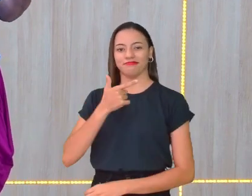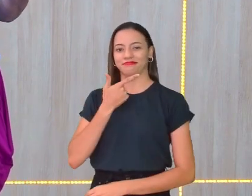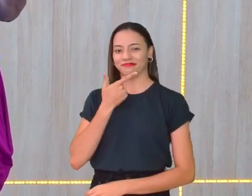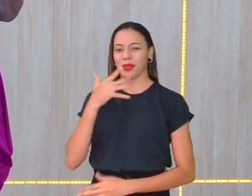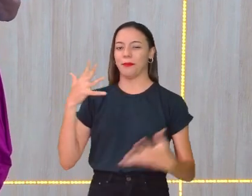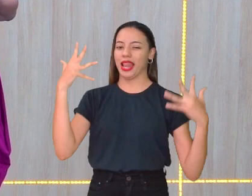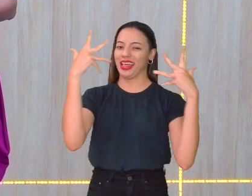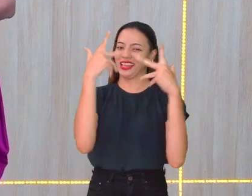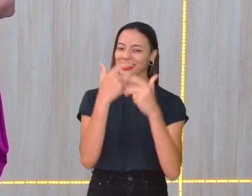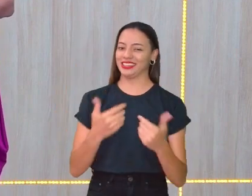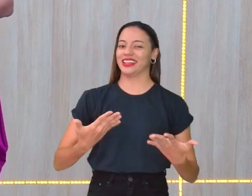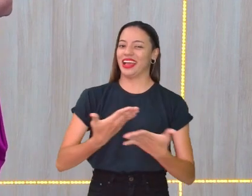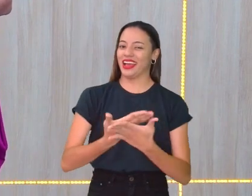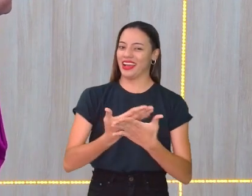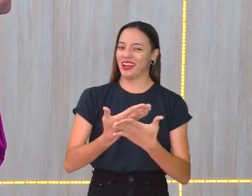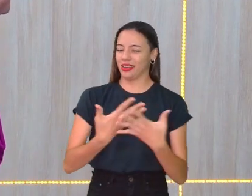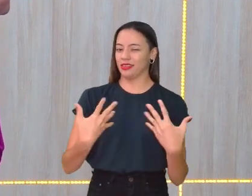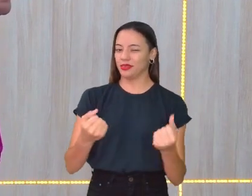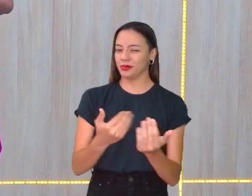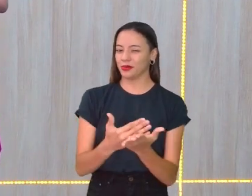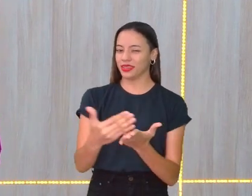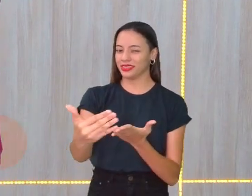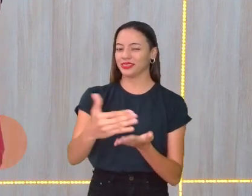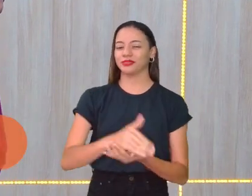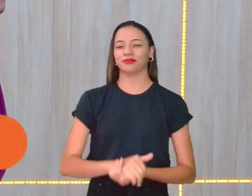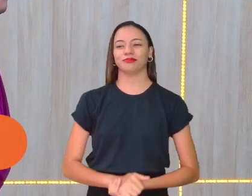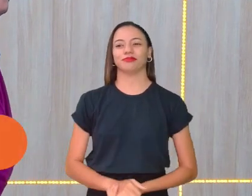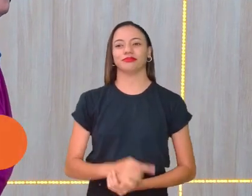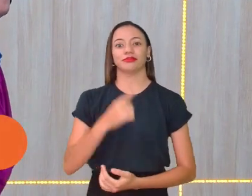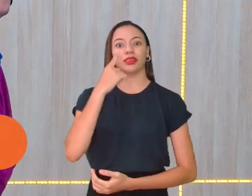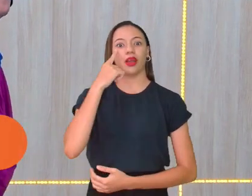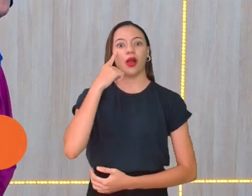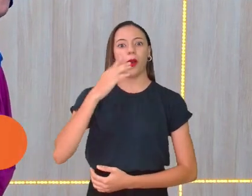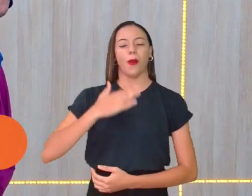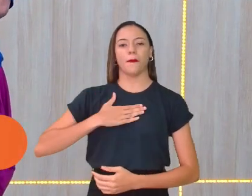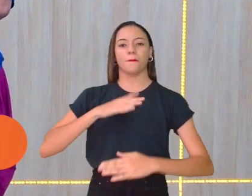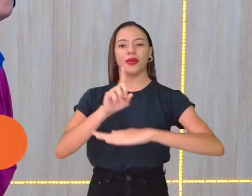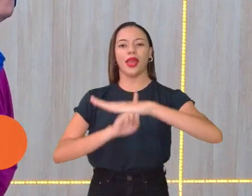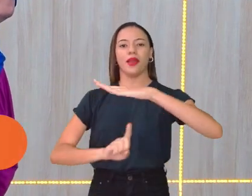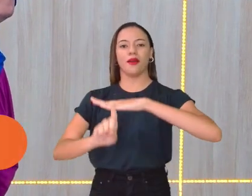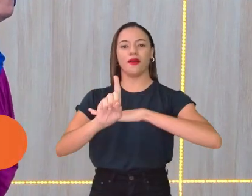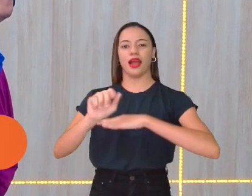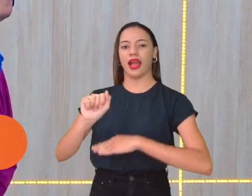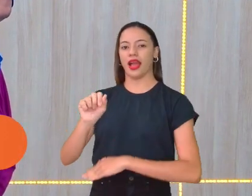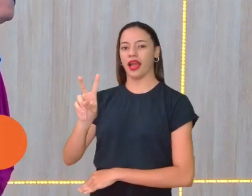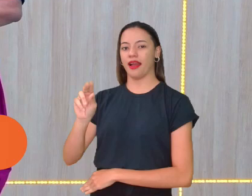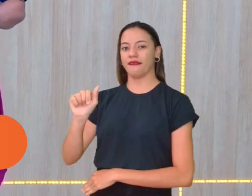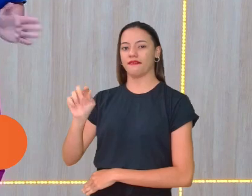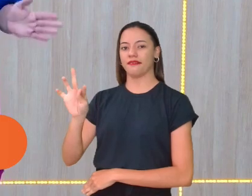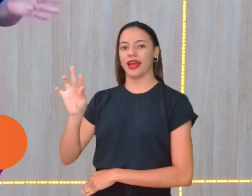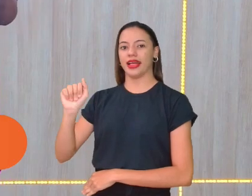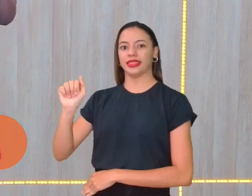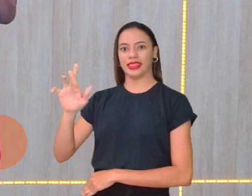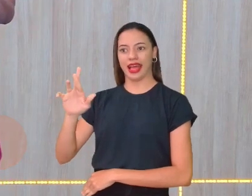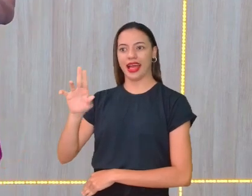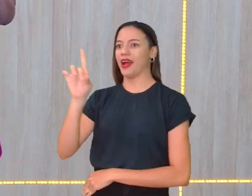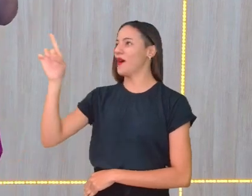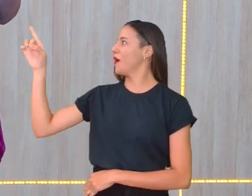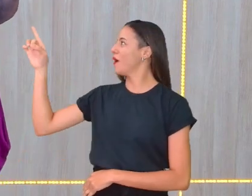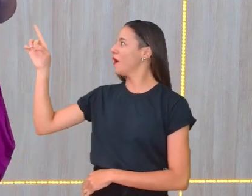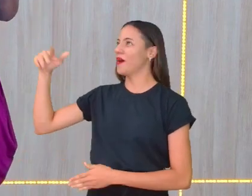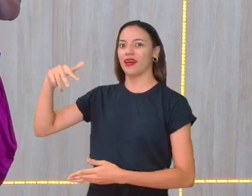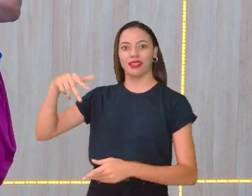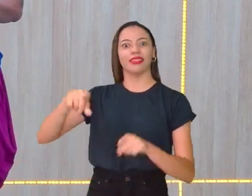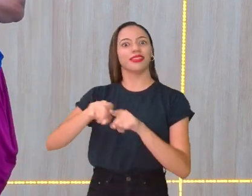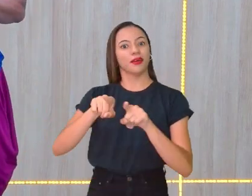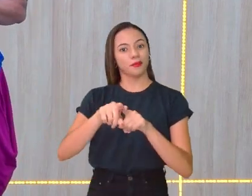a nossa aula. Bora começar? Olha, até o meu avatarzinho eu botei no pastoril, viu? Aí, ó, a Diana, de